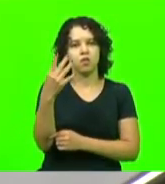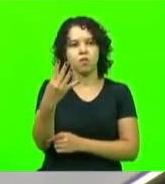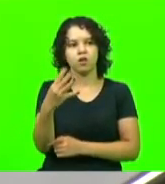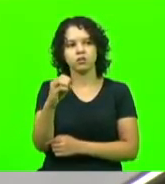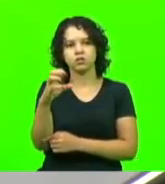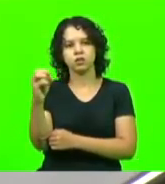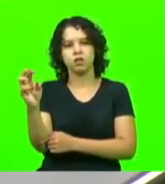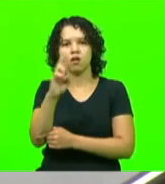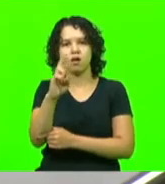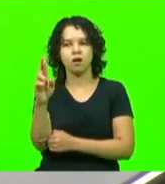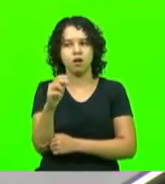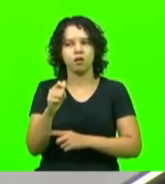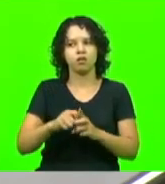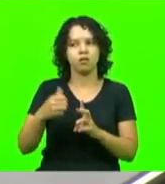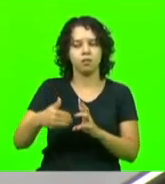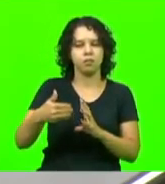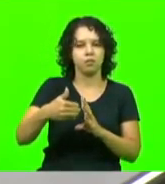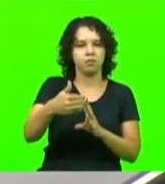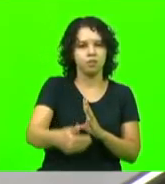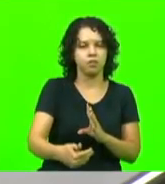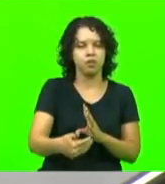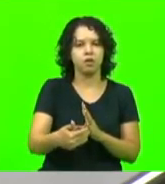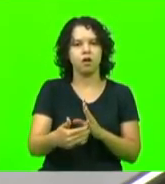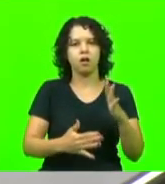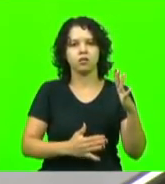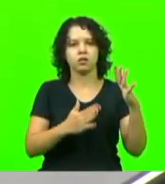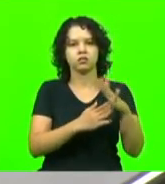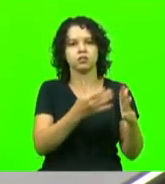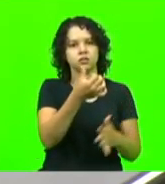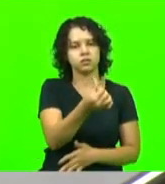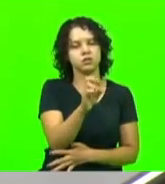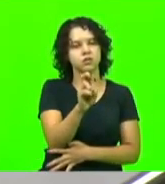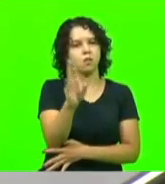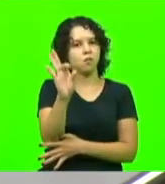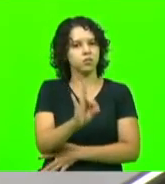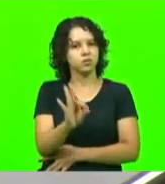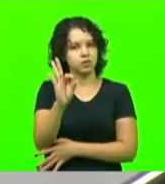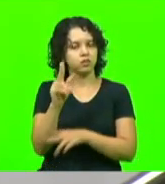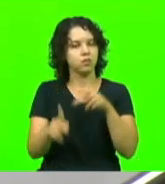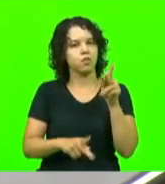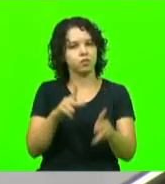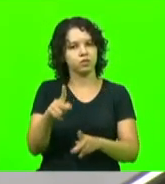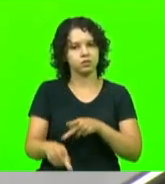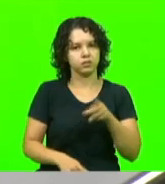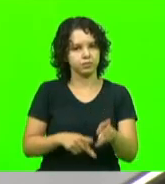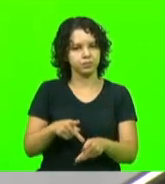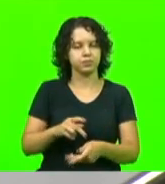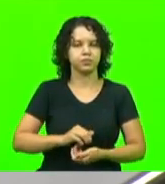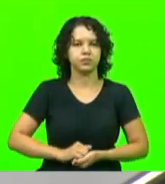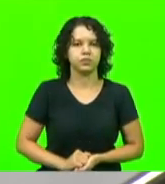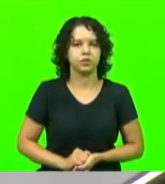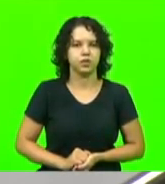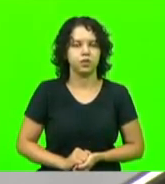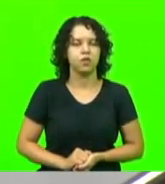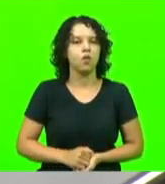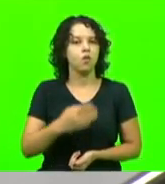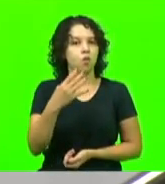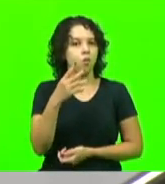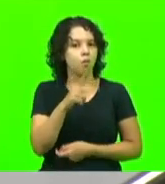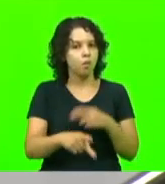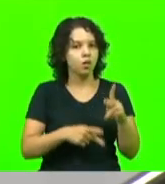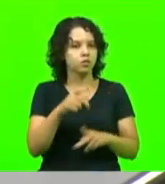mês, chega a 65% da população. De catarinenses que vivem com